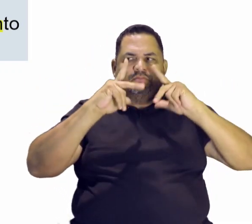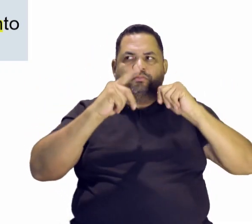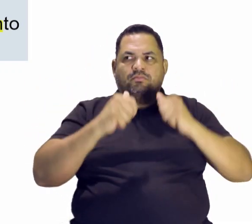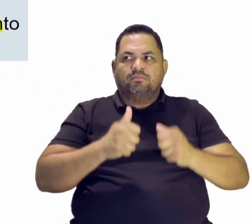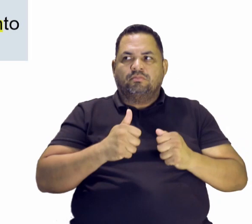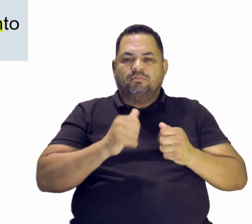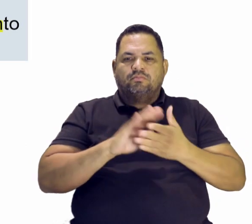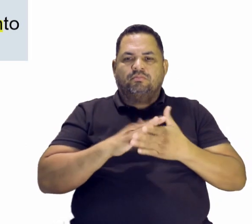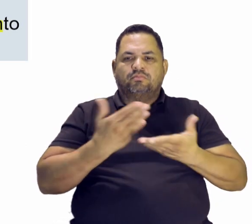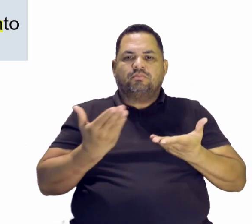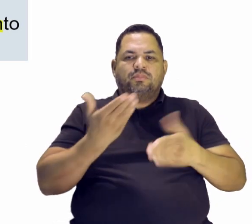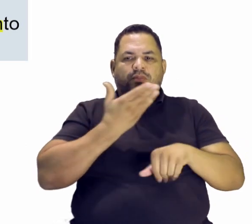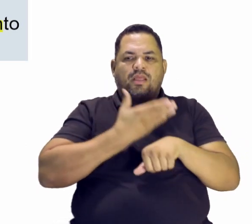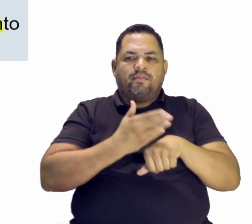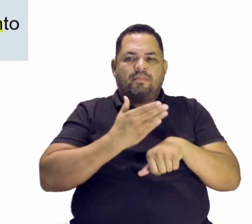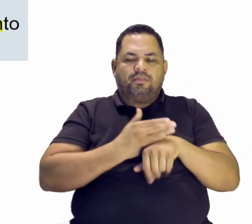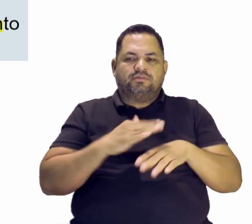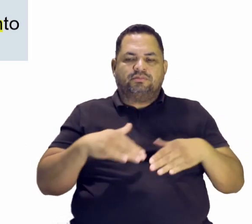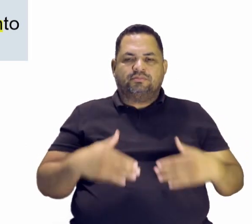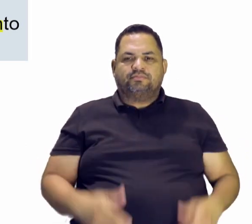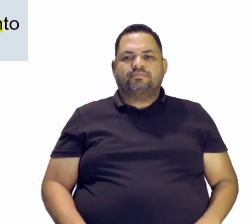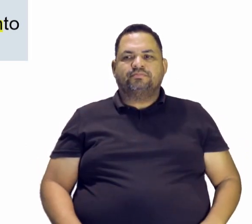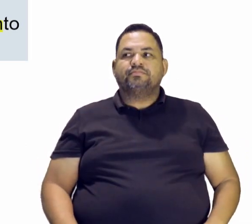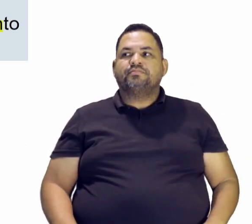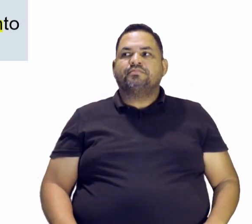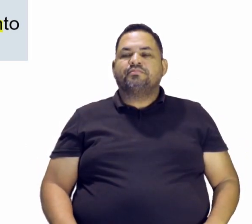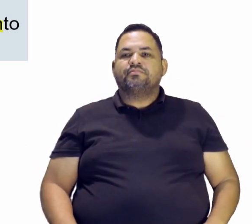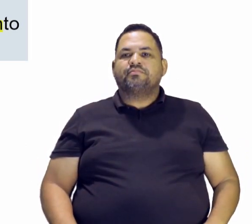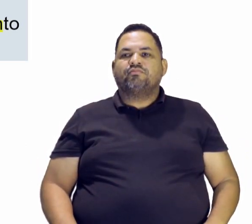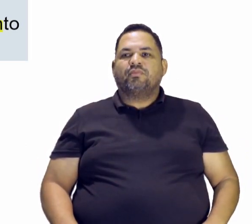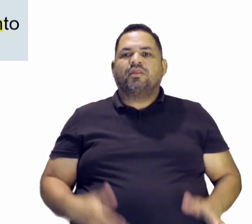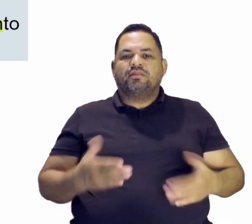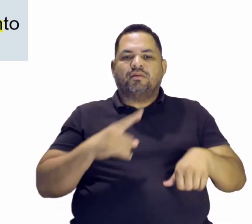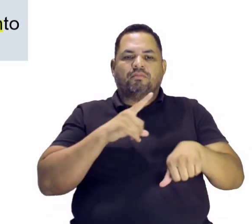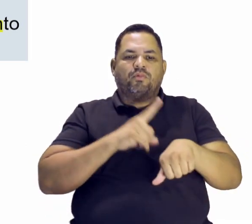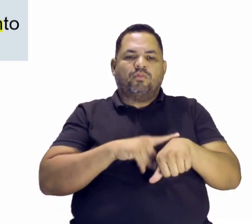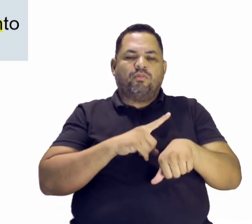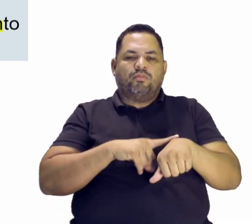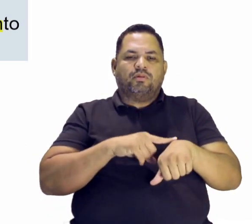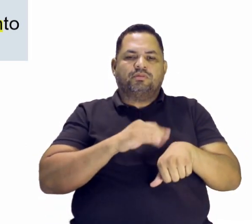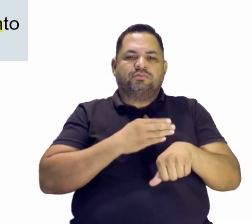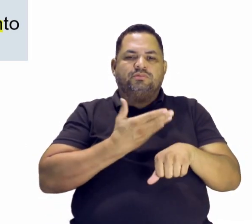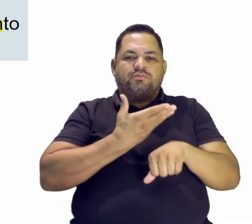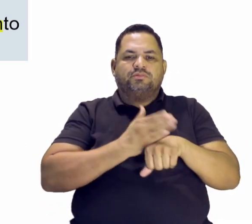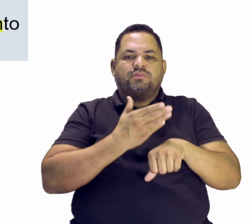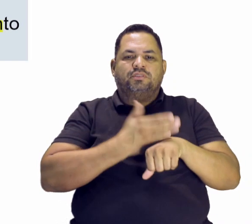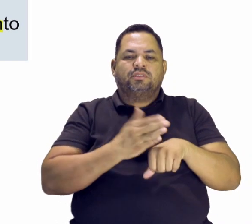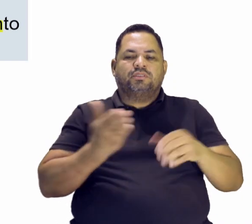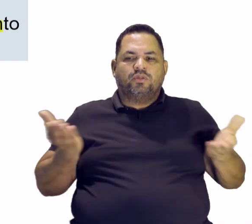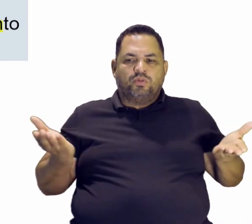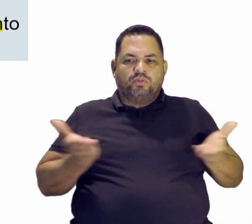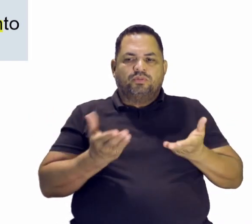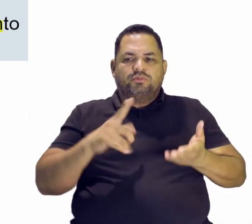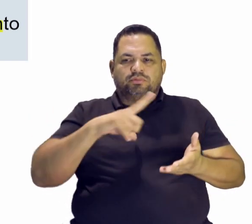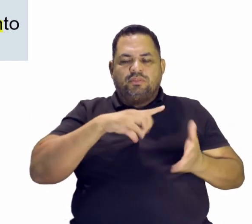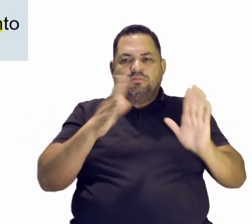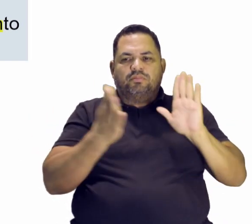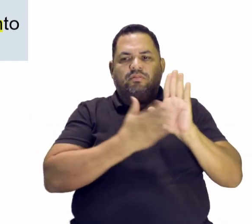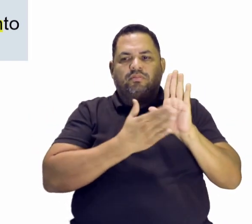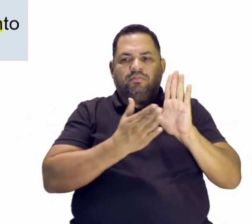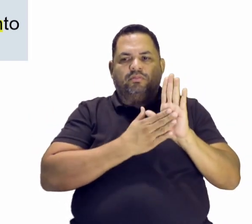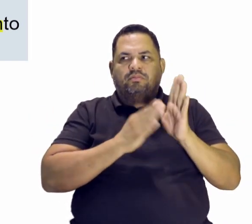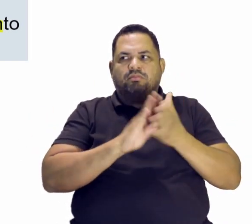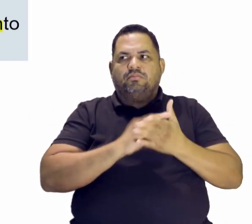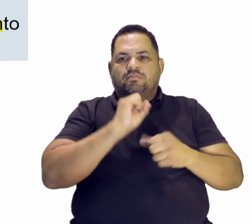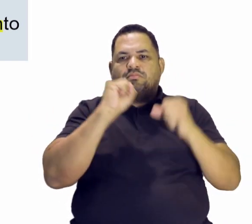na prática, né? Inclusive, no nosso momento Exercite-se de hoje, tem uma proposta aí de atividade para a gente